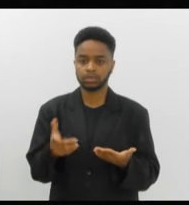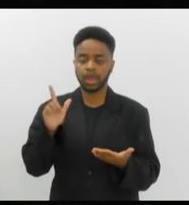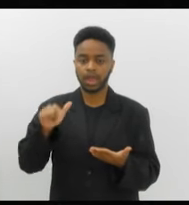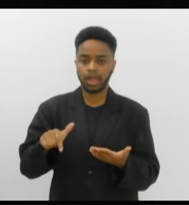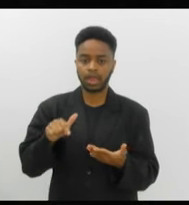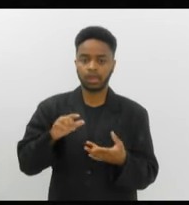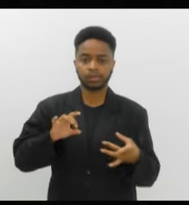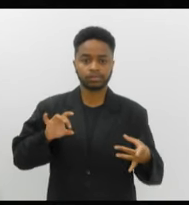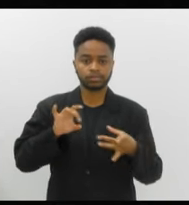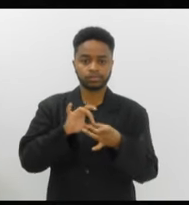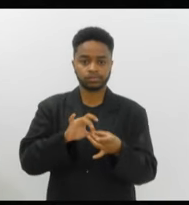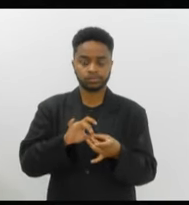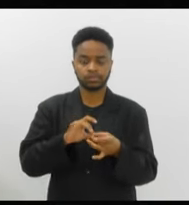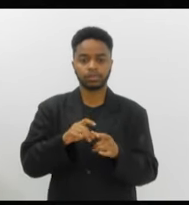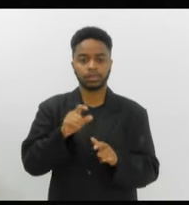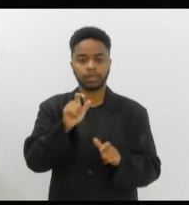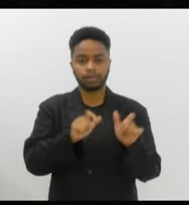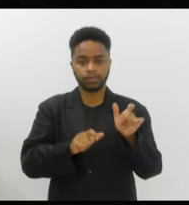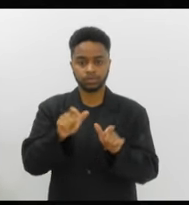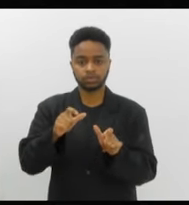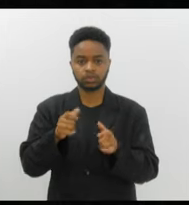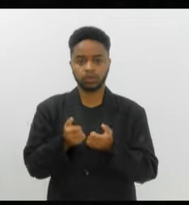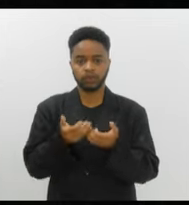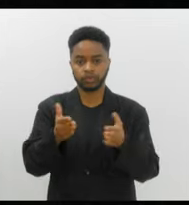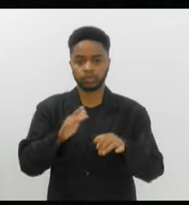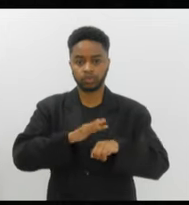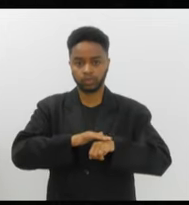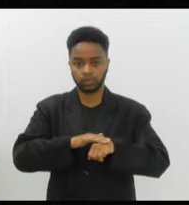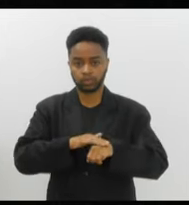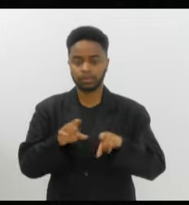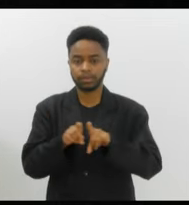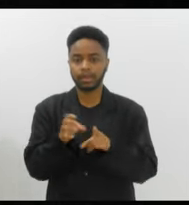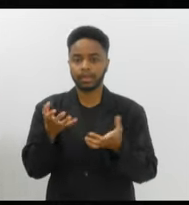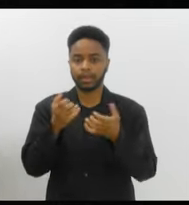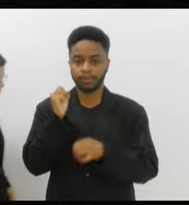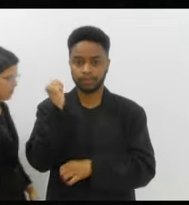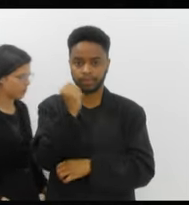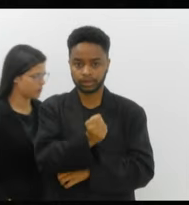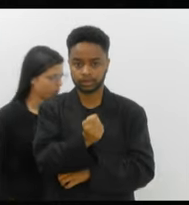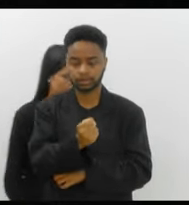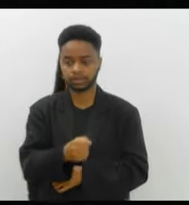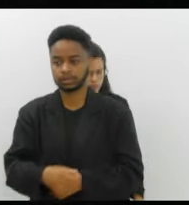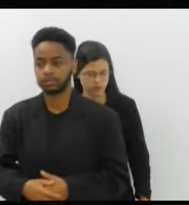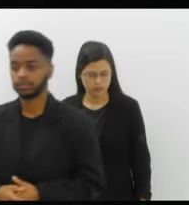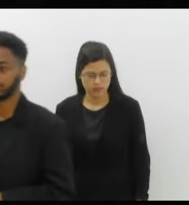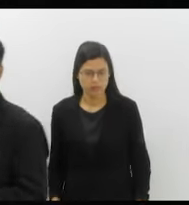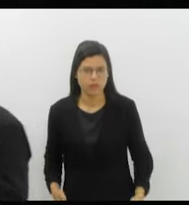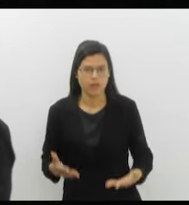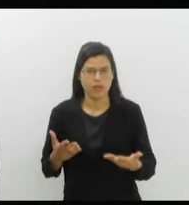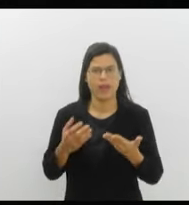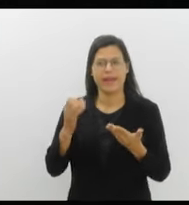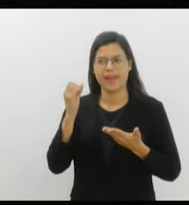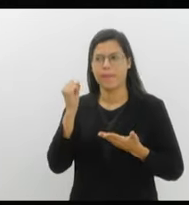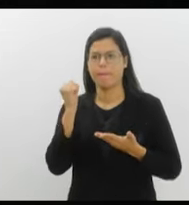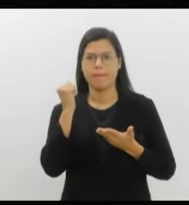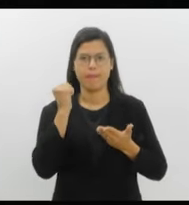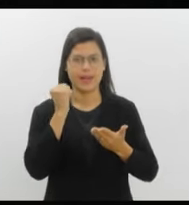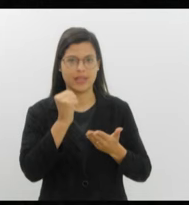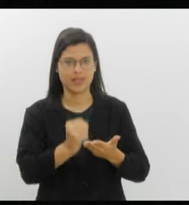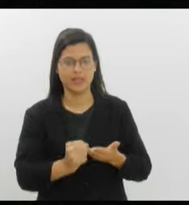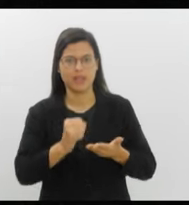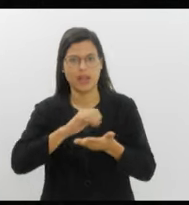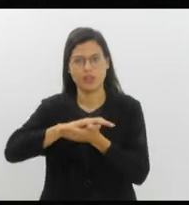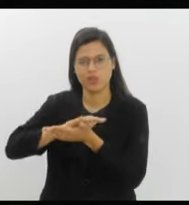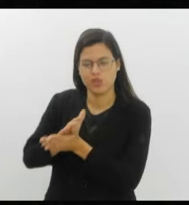aparelhados por quem leva doença, por quem quer matar e destruir esse gigante maravilhoso e lindo